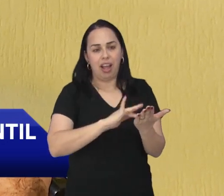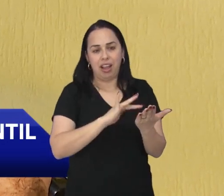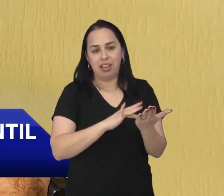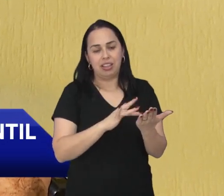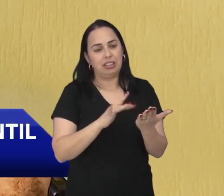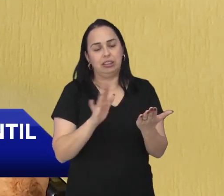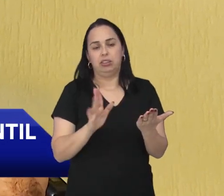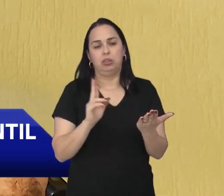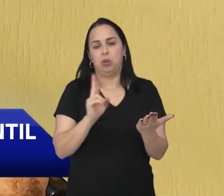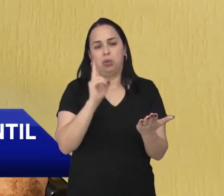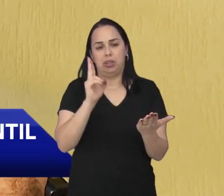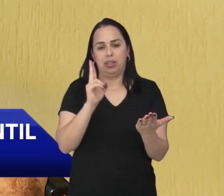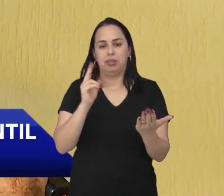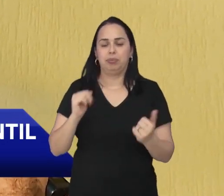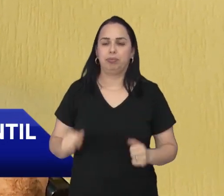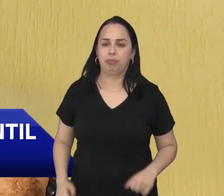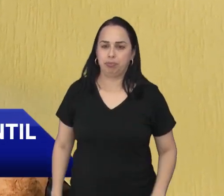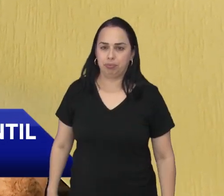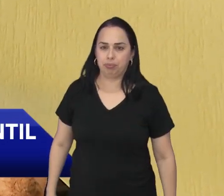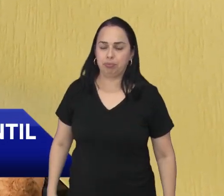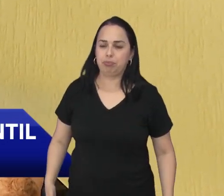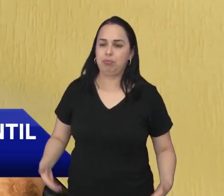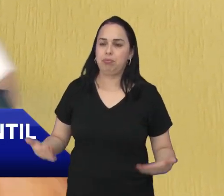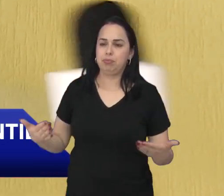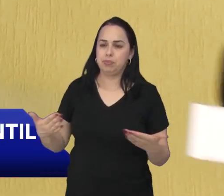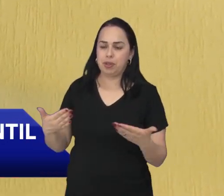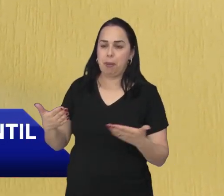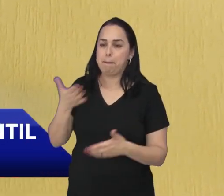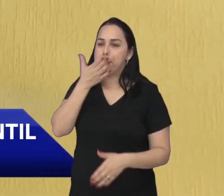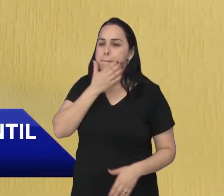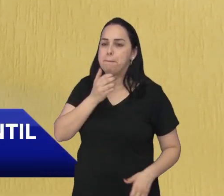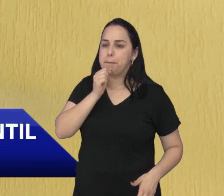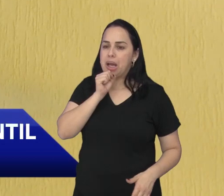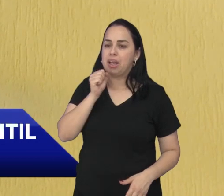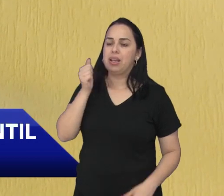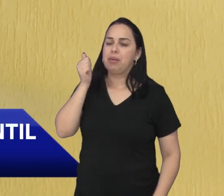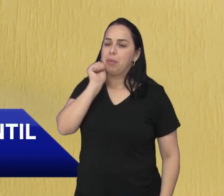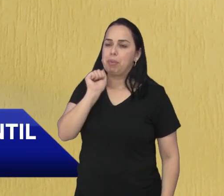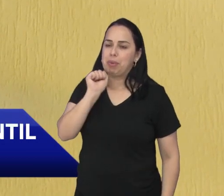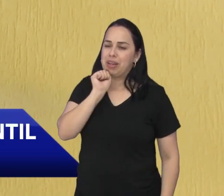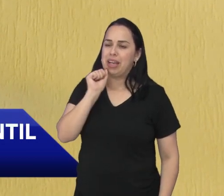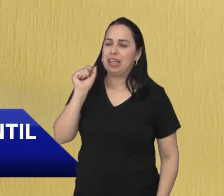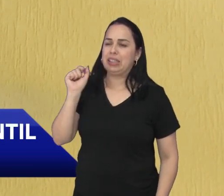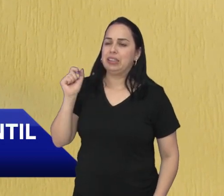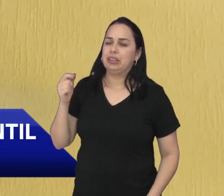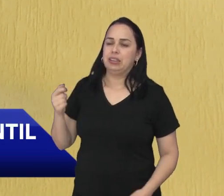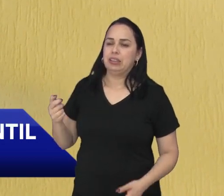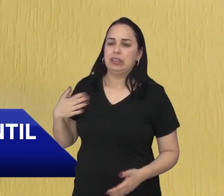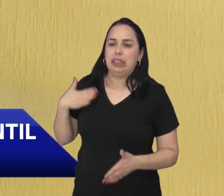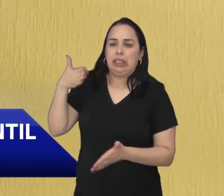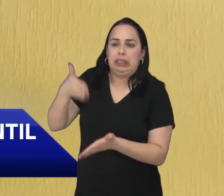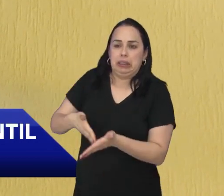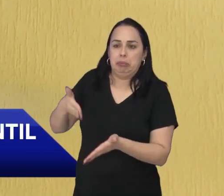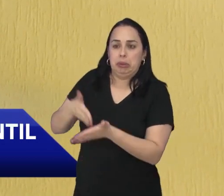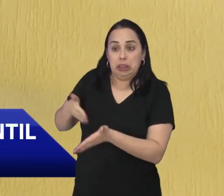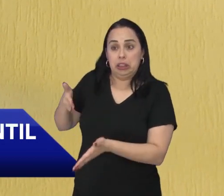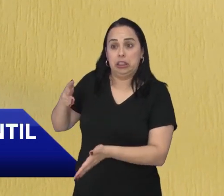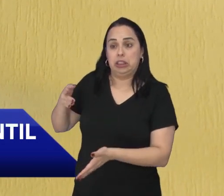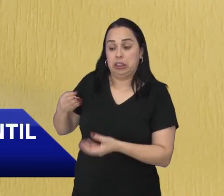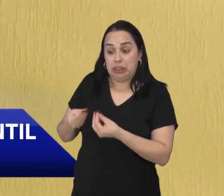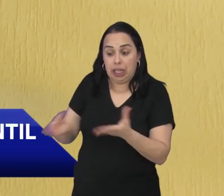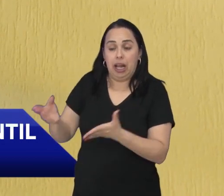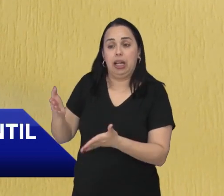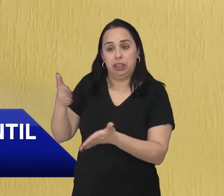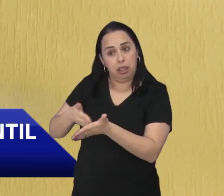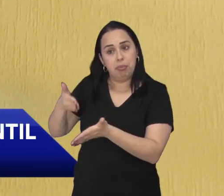num quadradinho iluminado e cheio de estímulo. Agora, os pais muitas vezes têm dificuldades, né, para poder conseguir impor esses